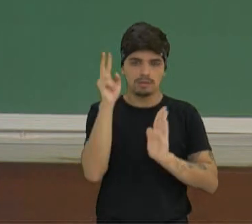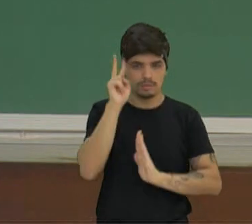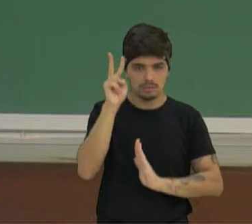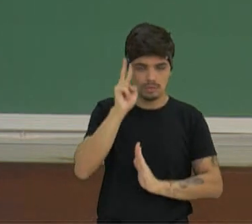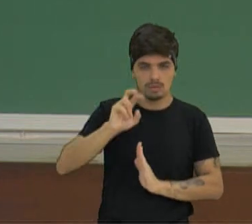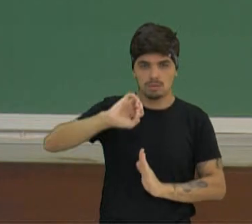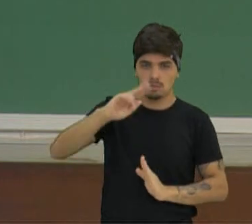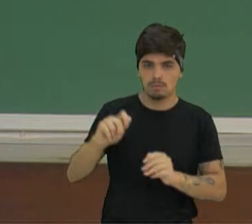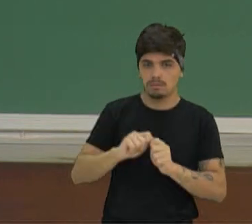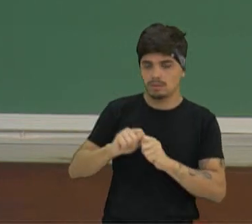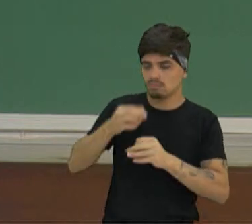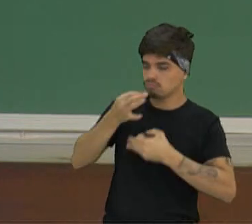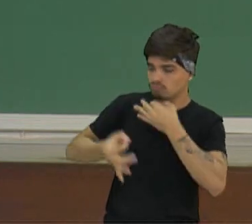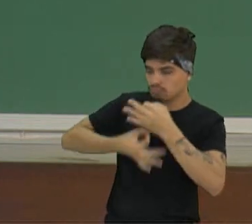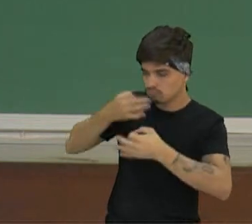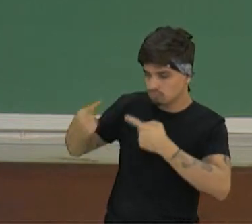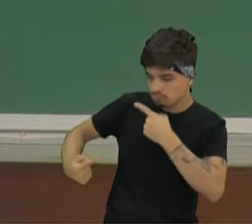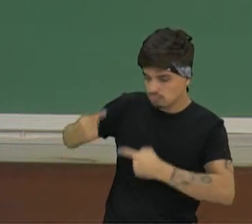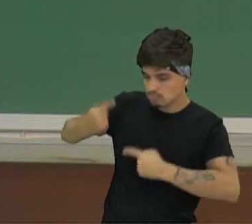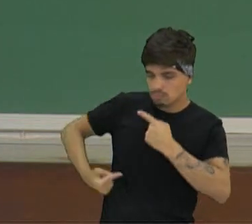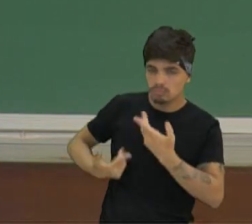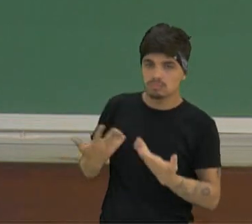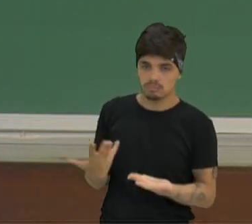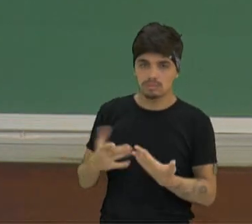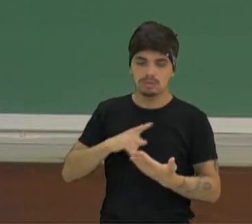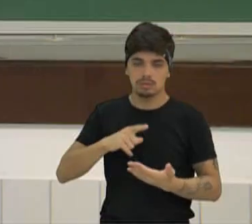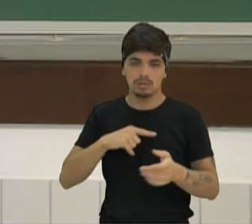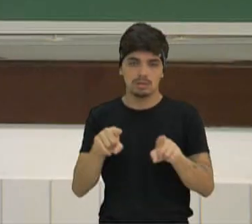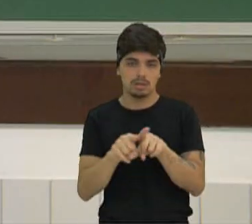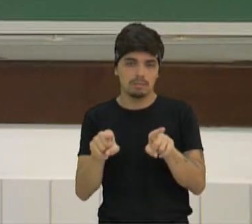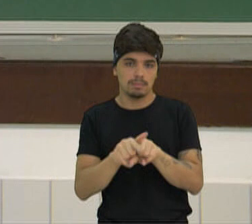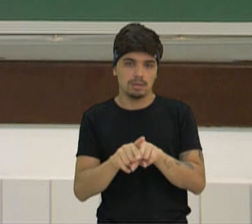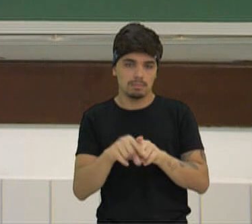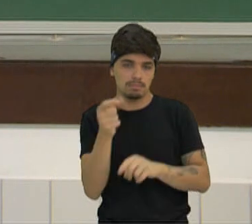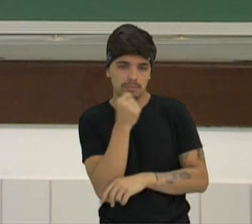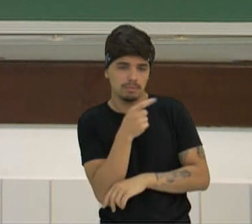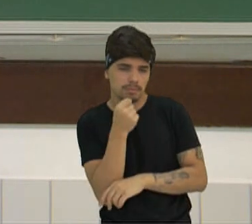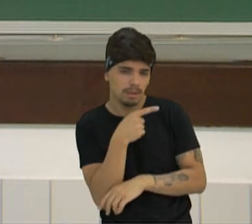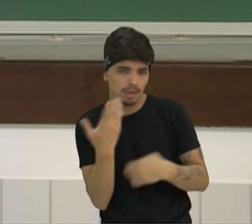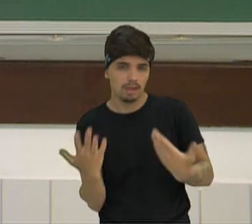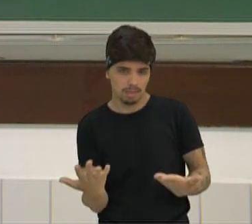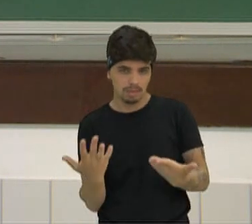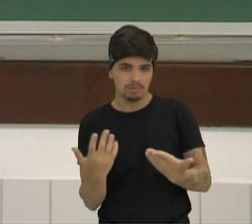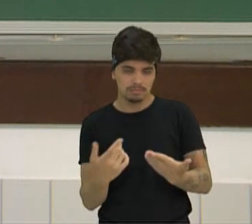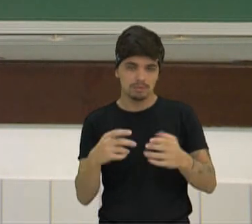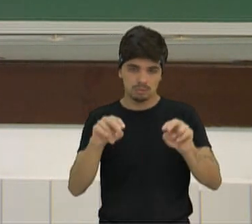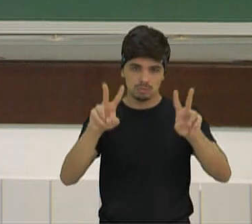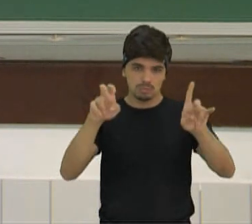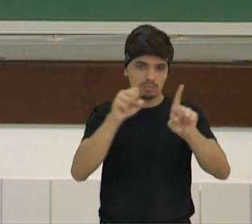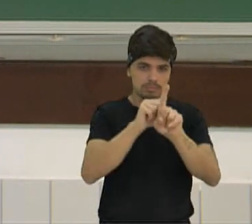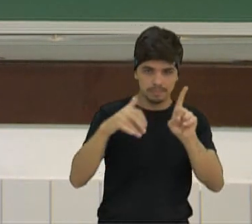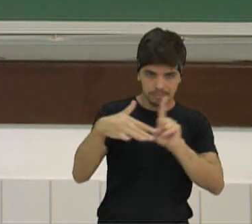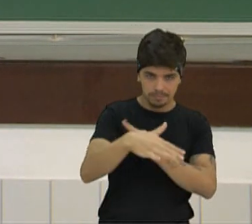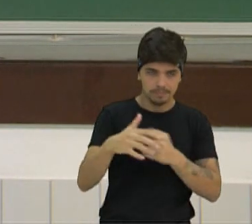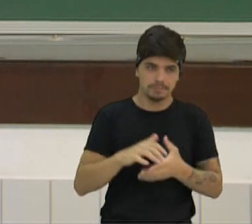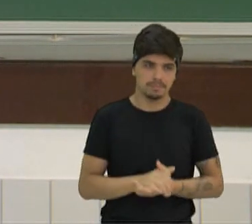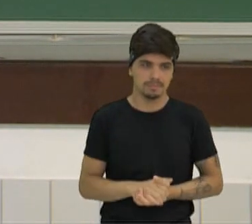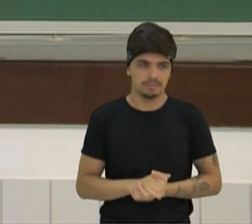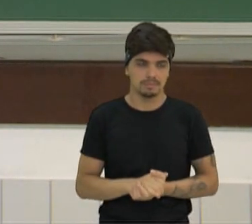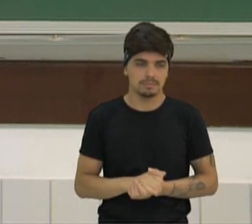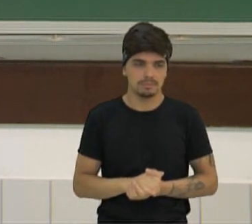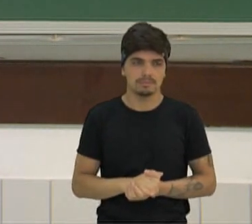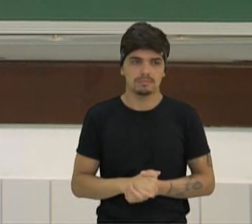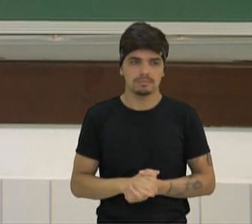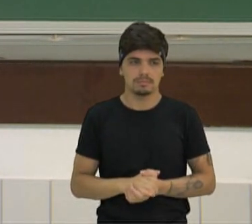ou fazer ali uma crítica ou até mesmo ter ali um pedacinho de humor trazer alguma questão social tá